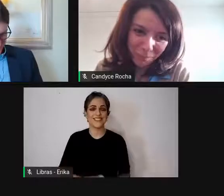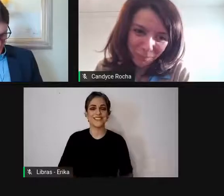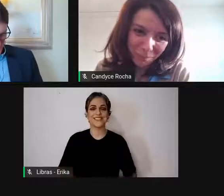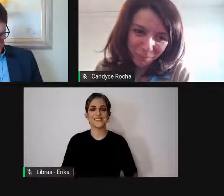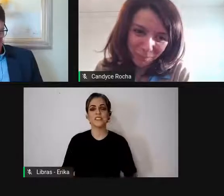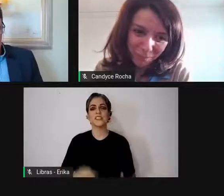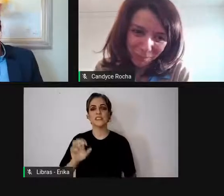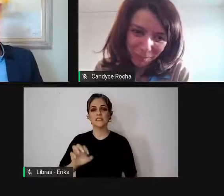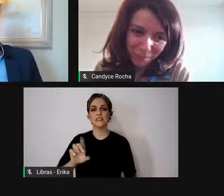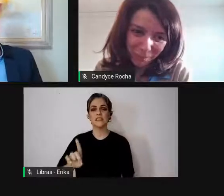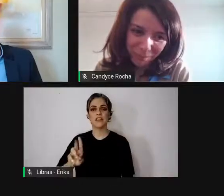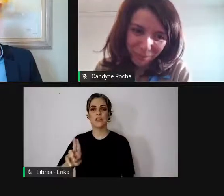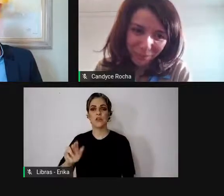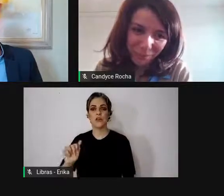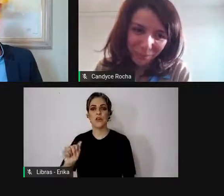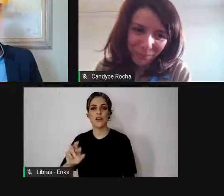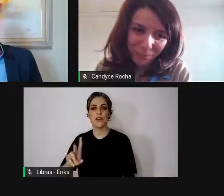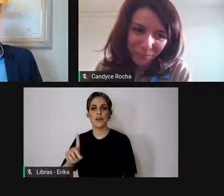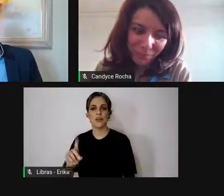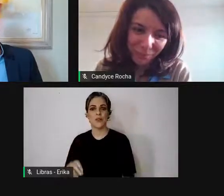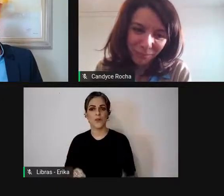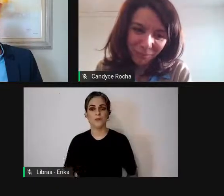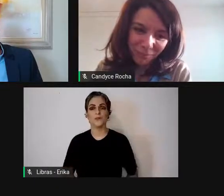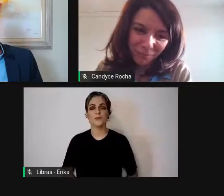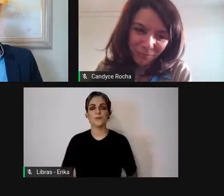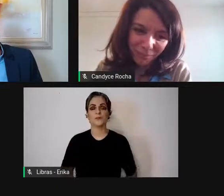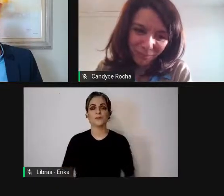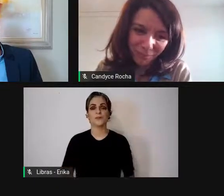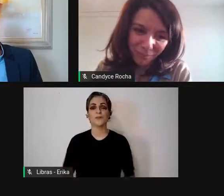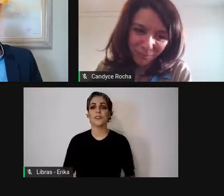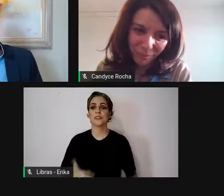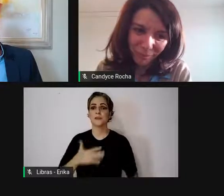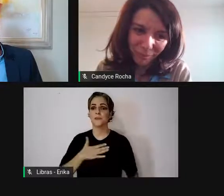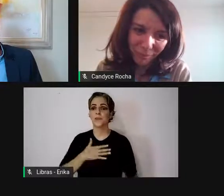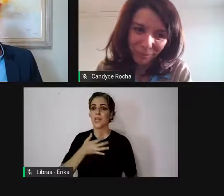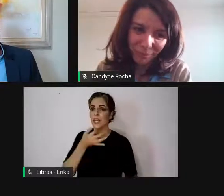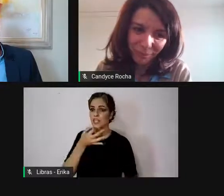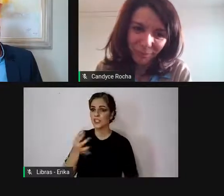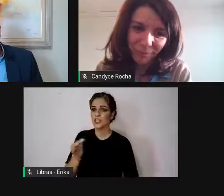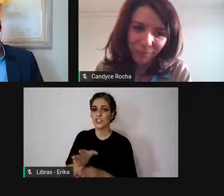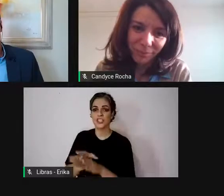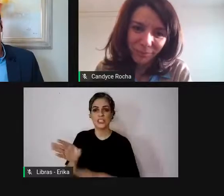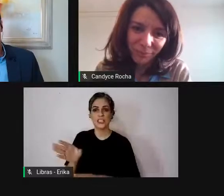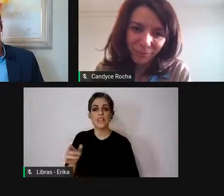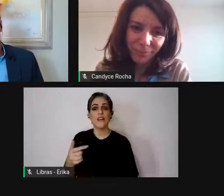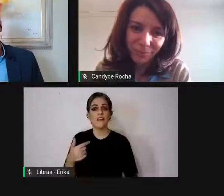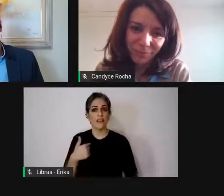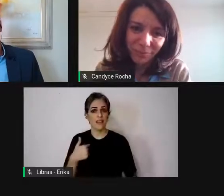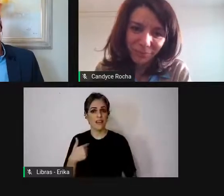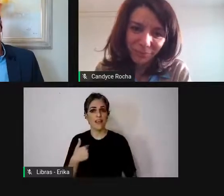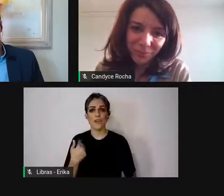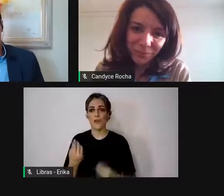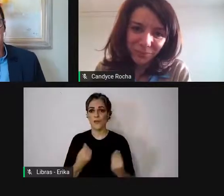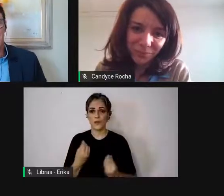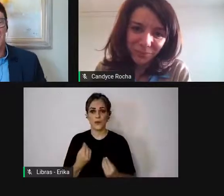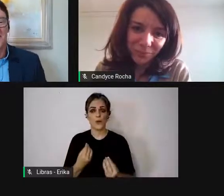Minha dica, eu até comecei como aluno especial, né? E isso me ajudou bastante,